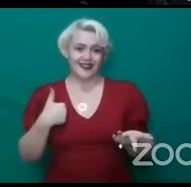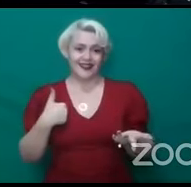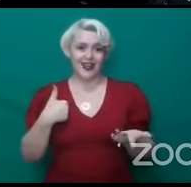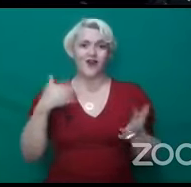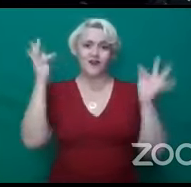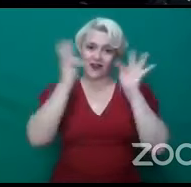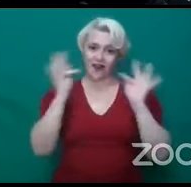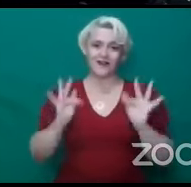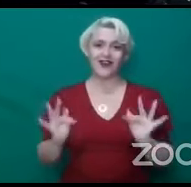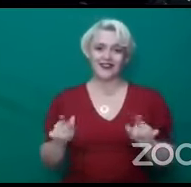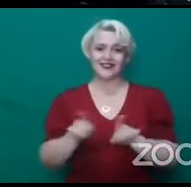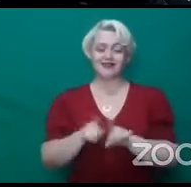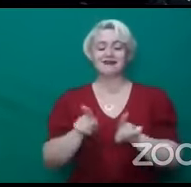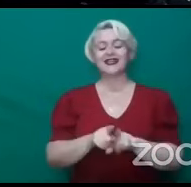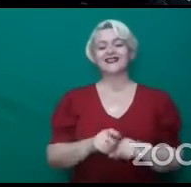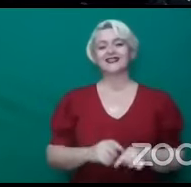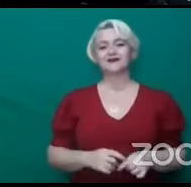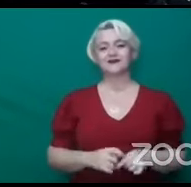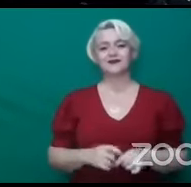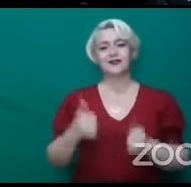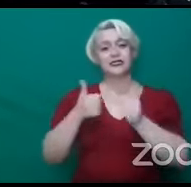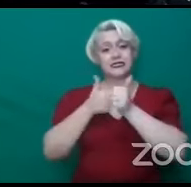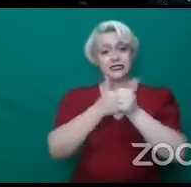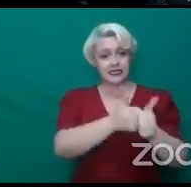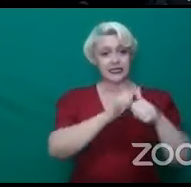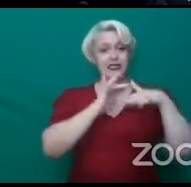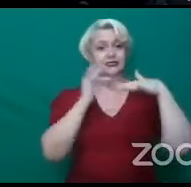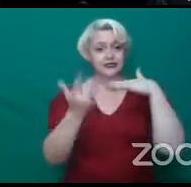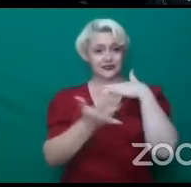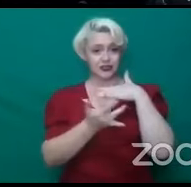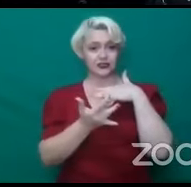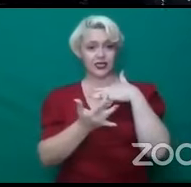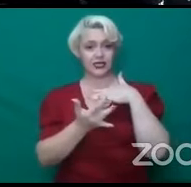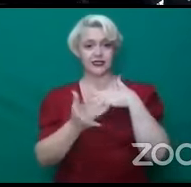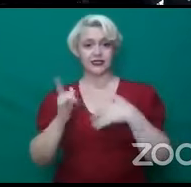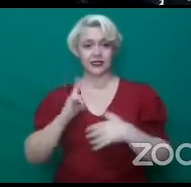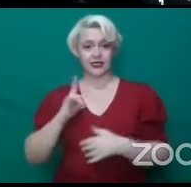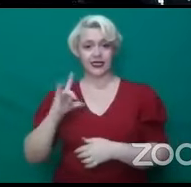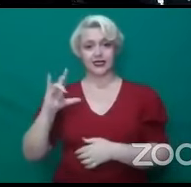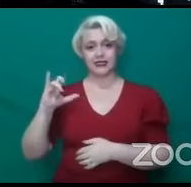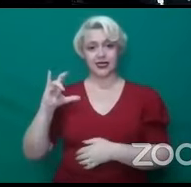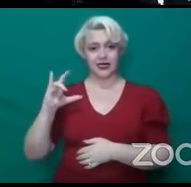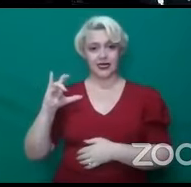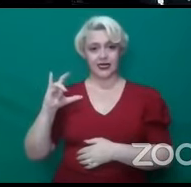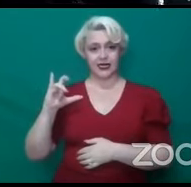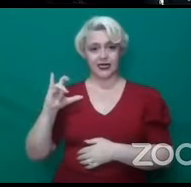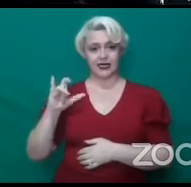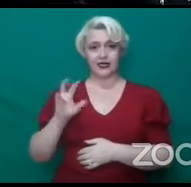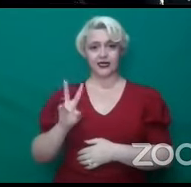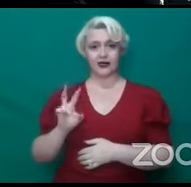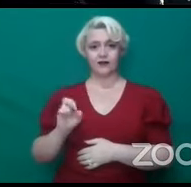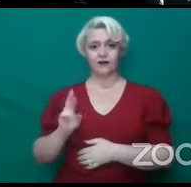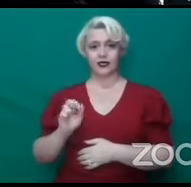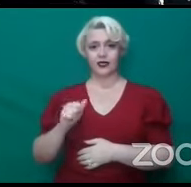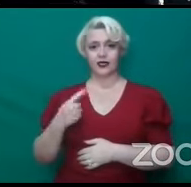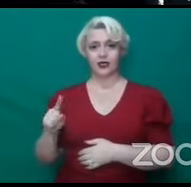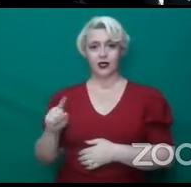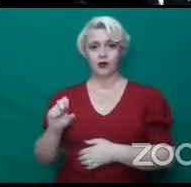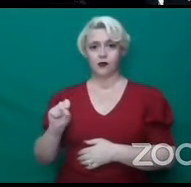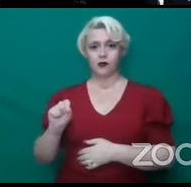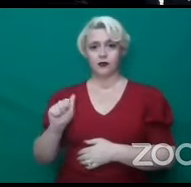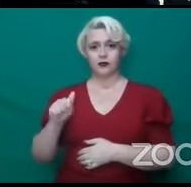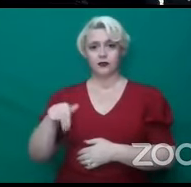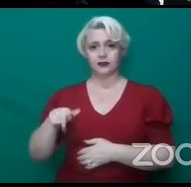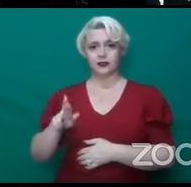feliz também. E siga a gente nas redes sociais, a gente tem o Instagram do Verão Sangrento, que é Verão Sangrento mesmo